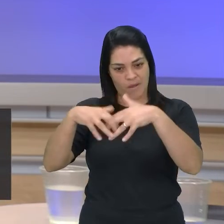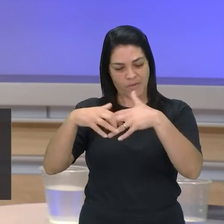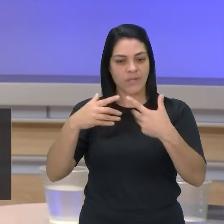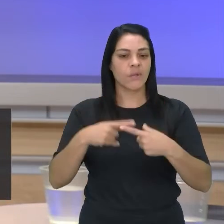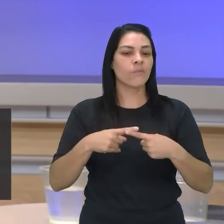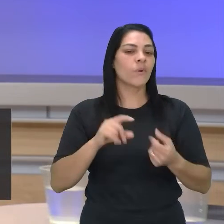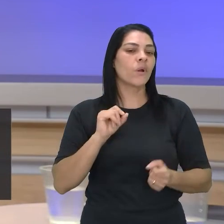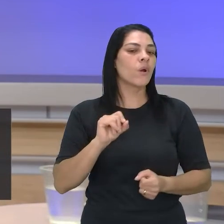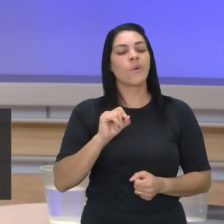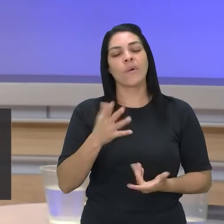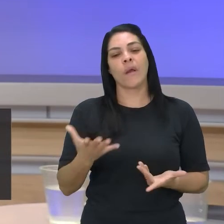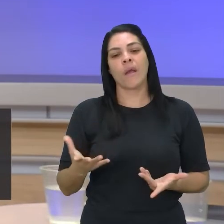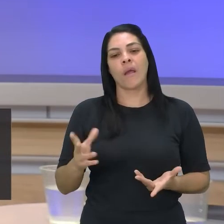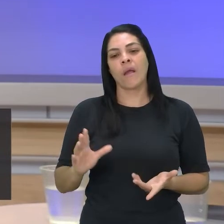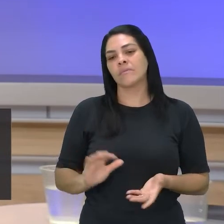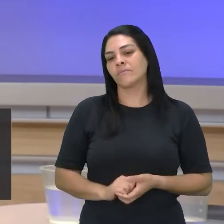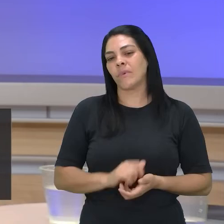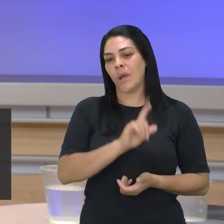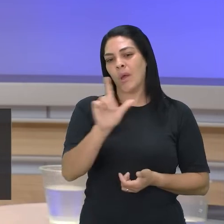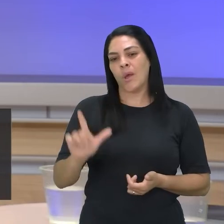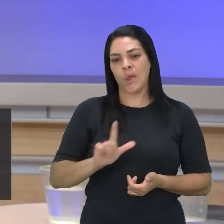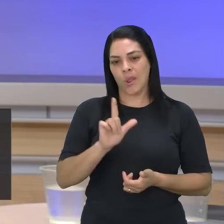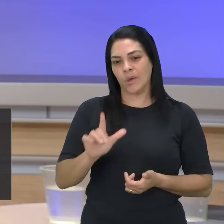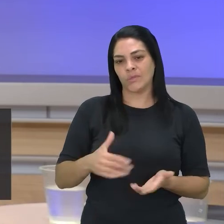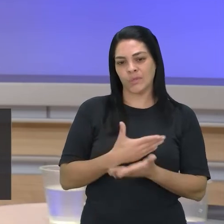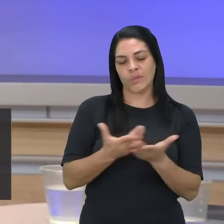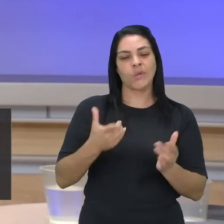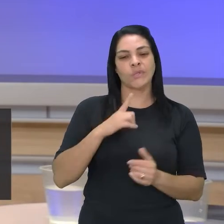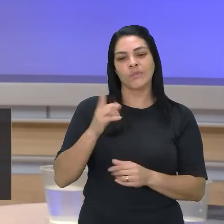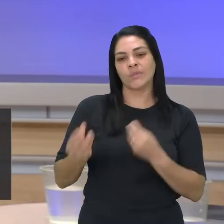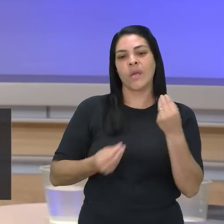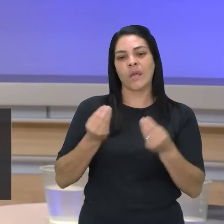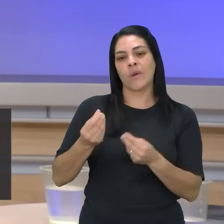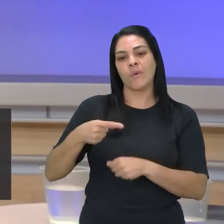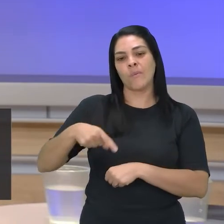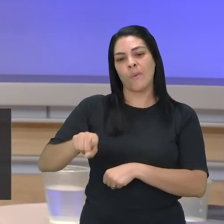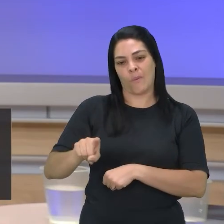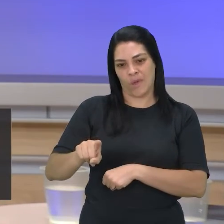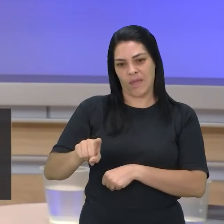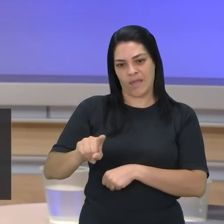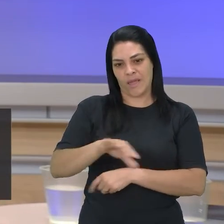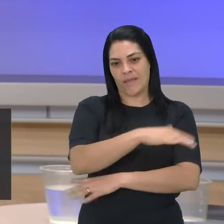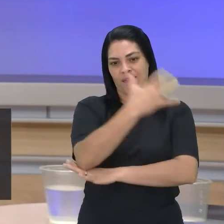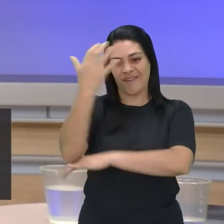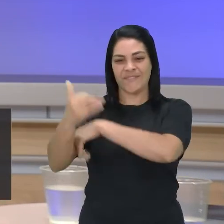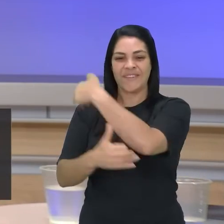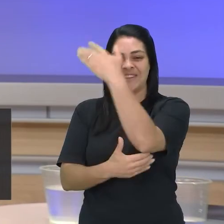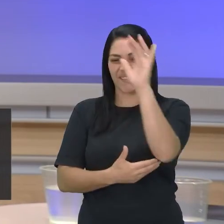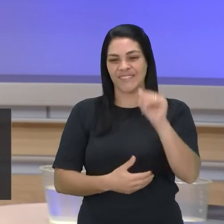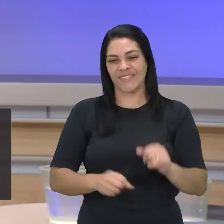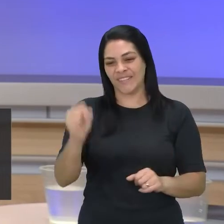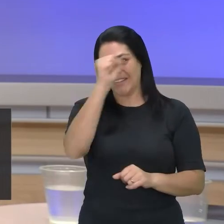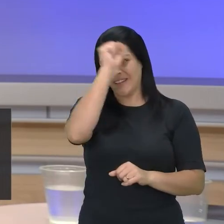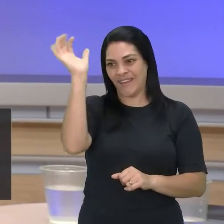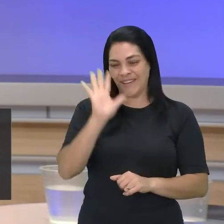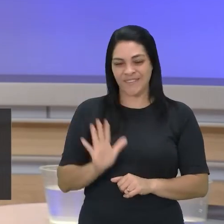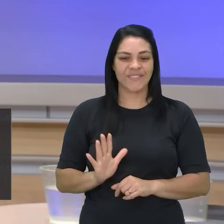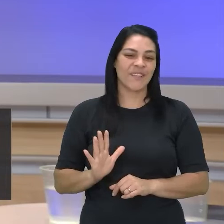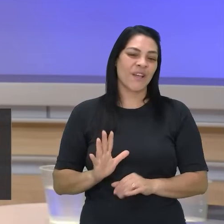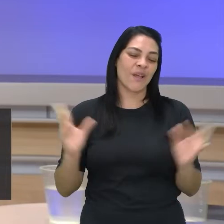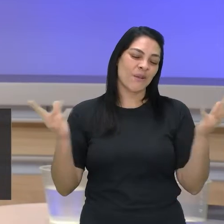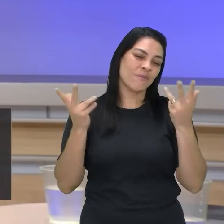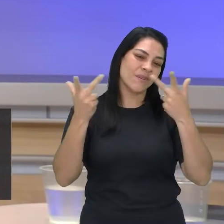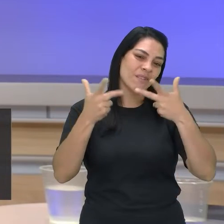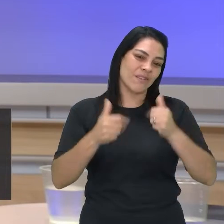Porque nitidamente a gente não tem pernas para ir fazer floresta na Amazônia, por exemplo, né? Apesar de que é